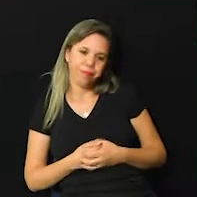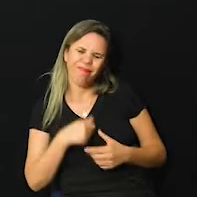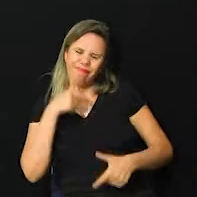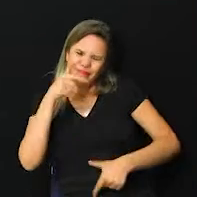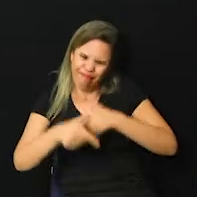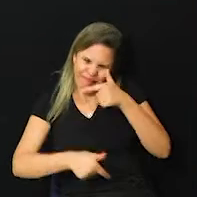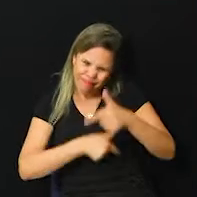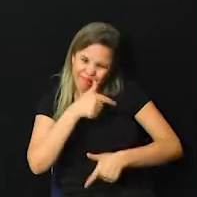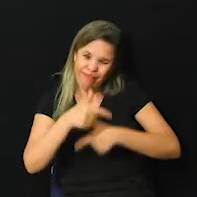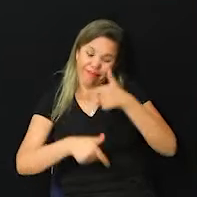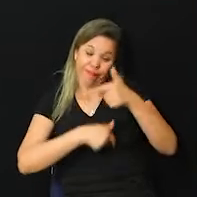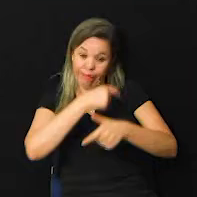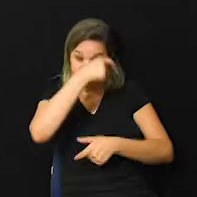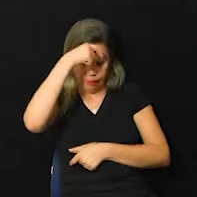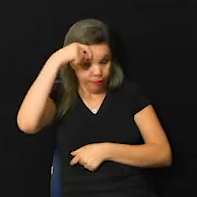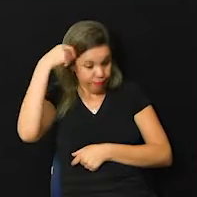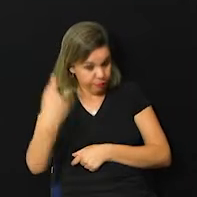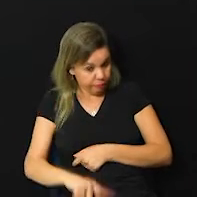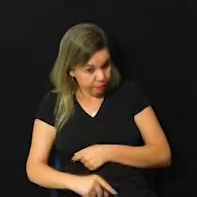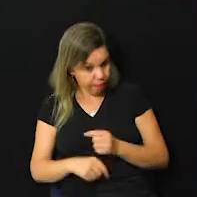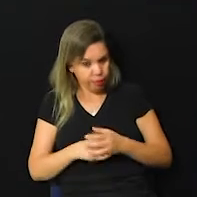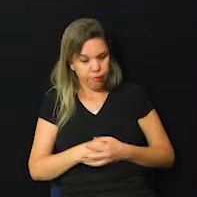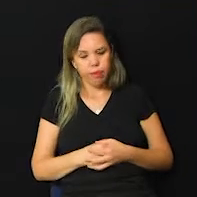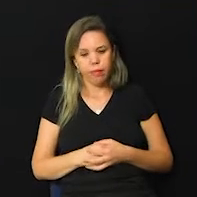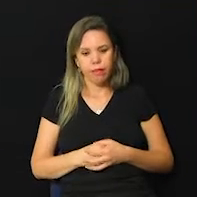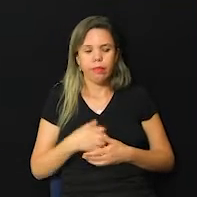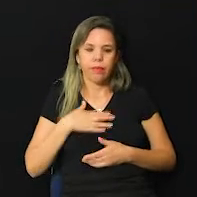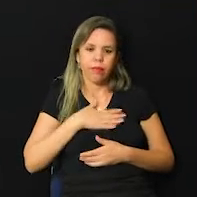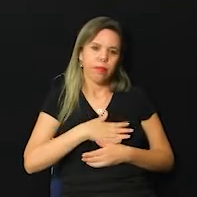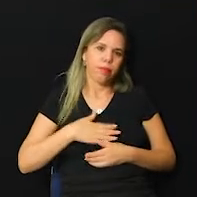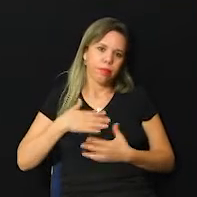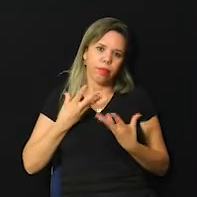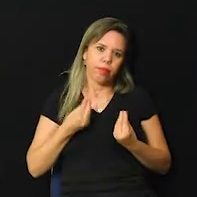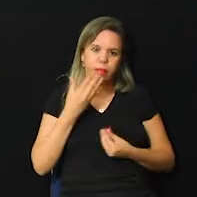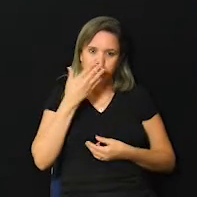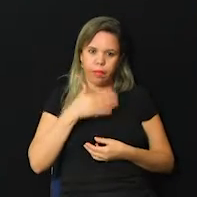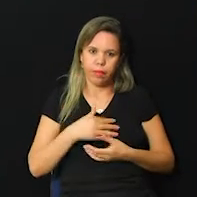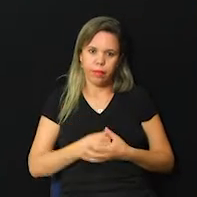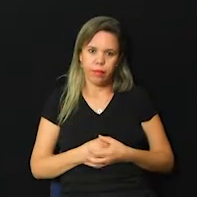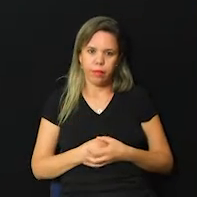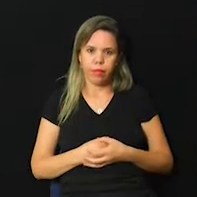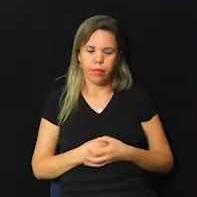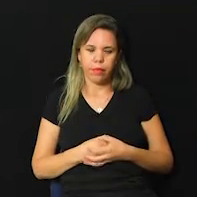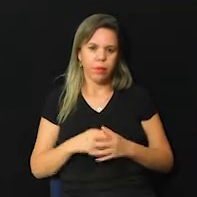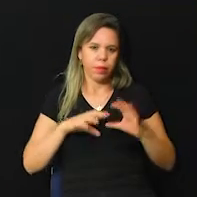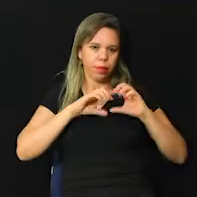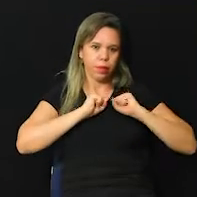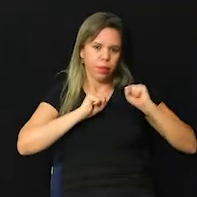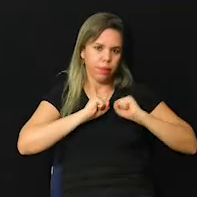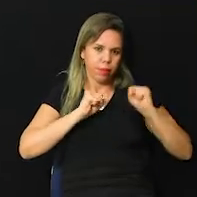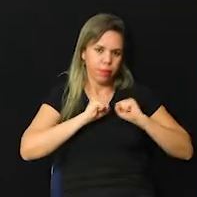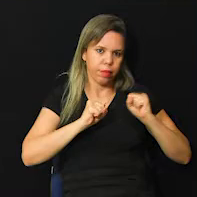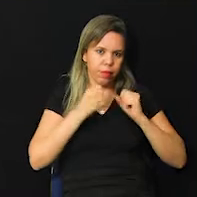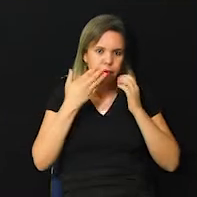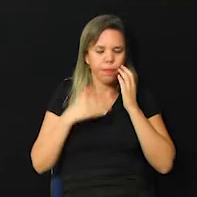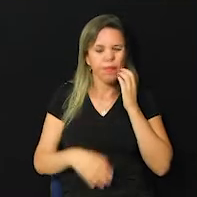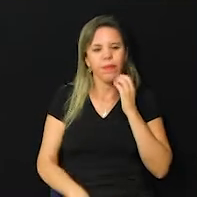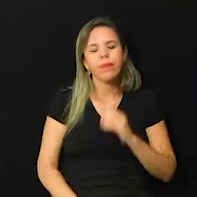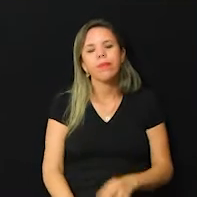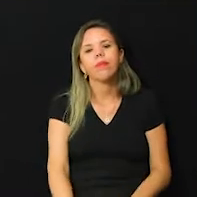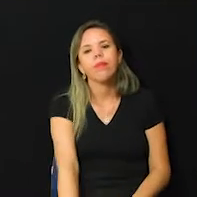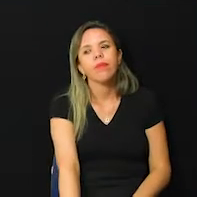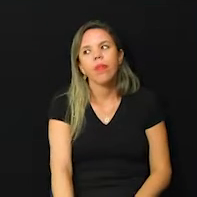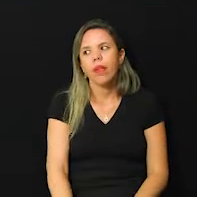muito trabalhoso é muito trabalhoso eu tenho que gostar muito de criança eu amo criança